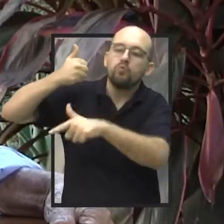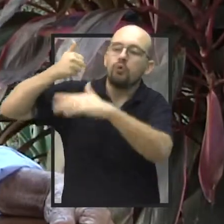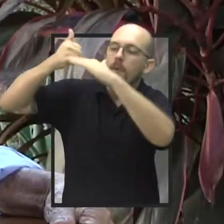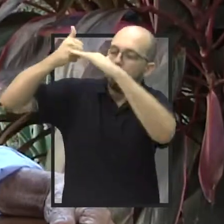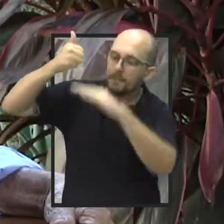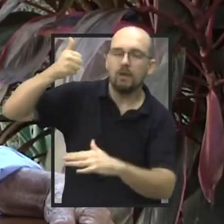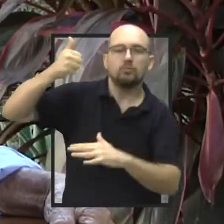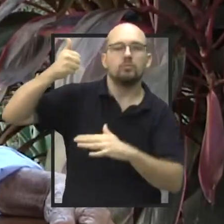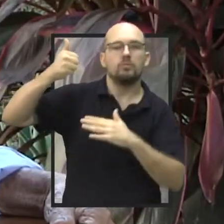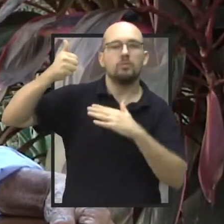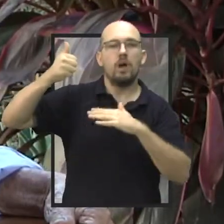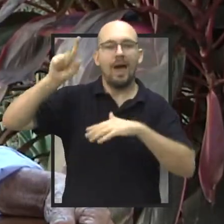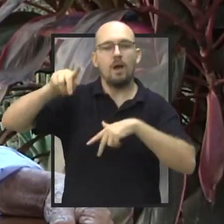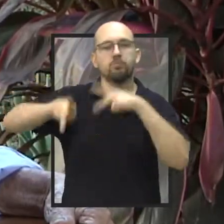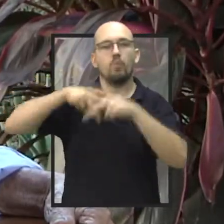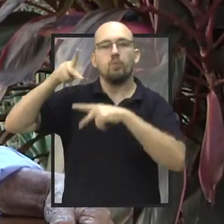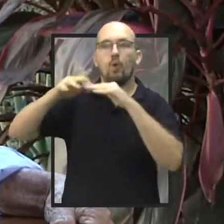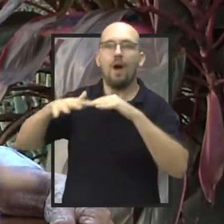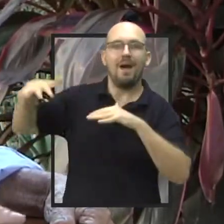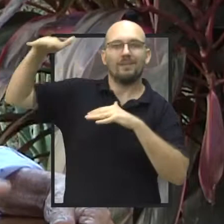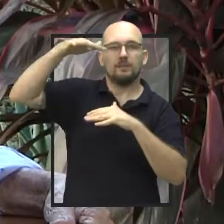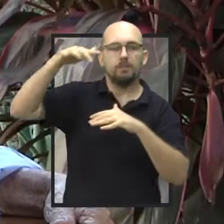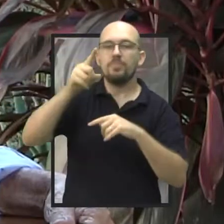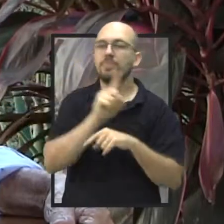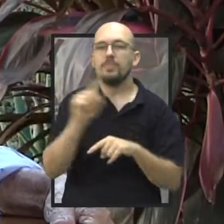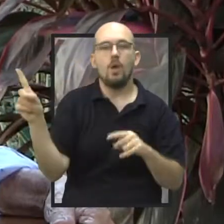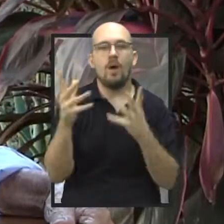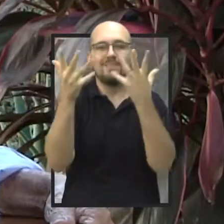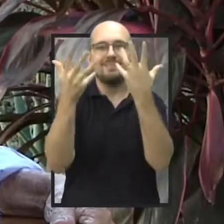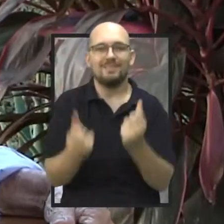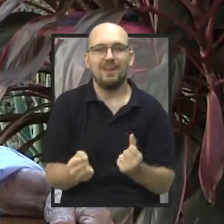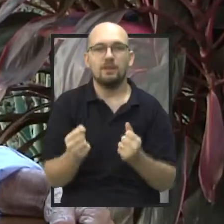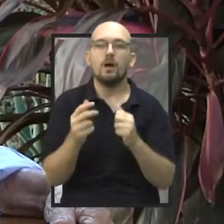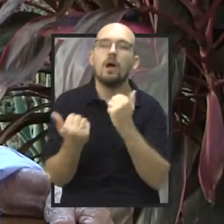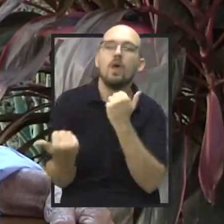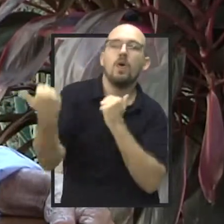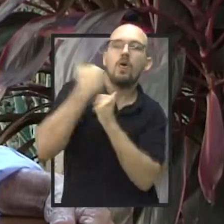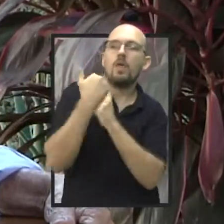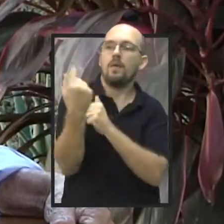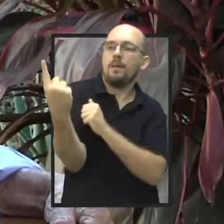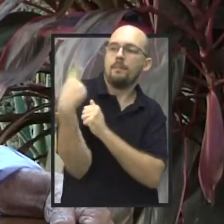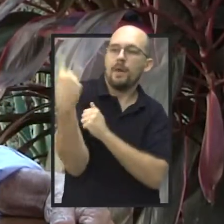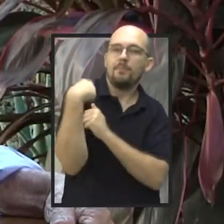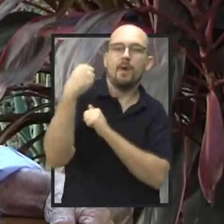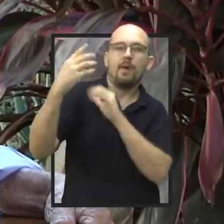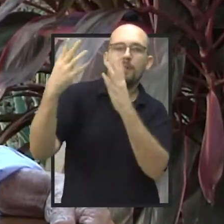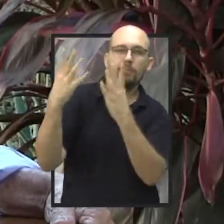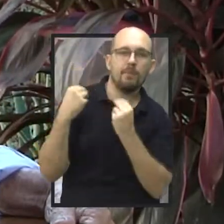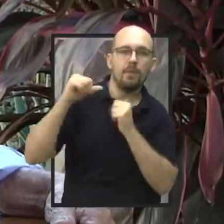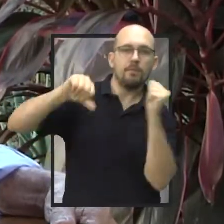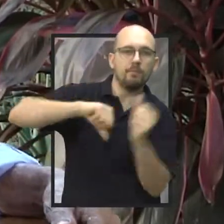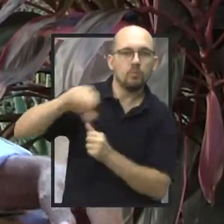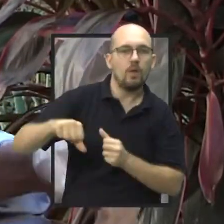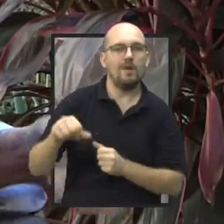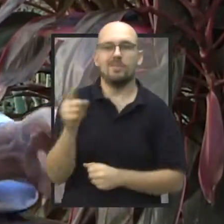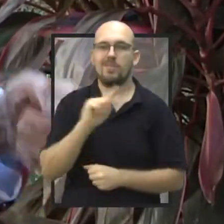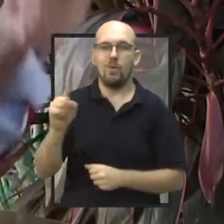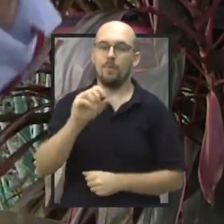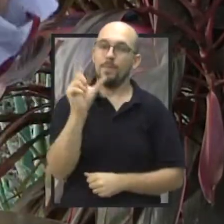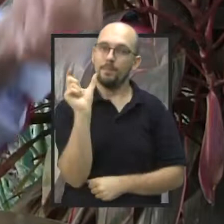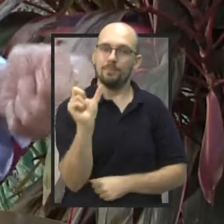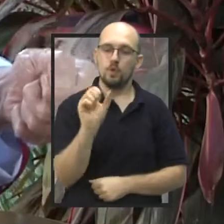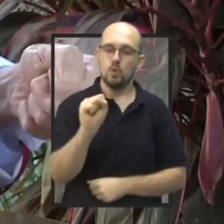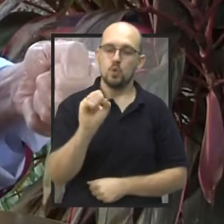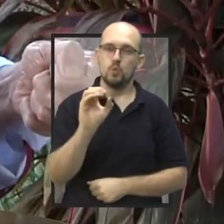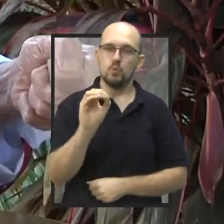A soberania não aceita mutação, restrição ou modificação. A soberania